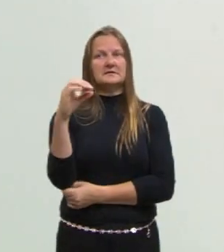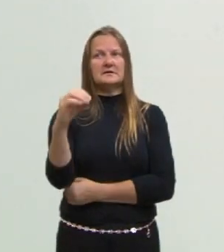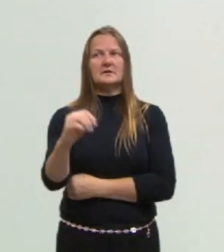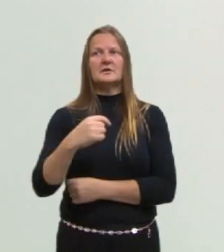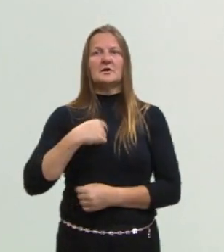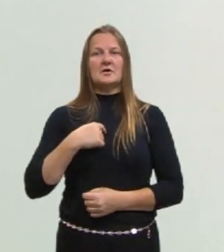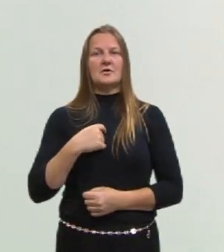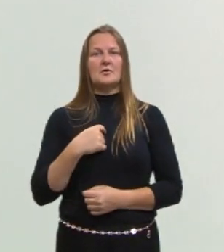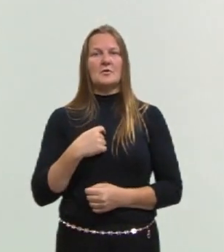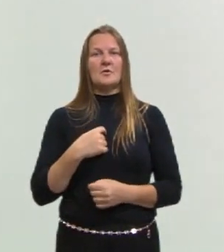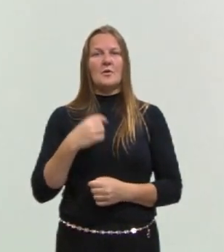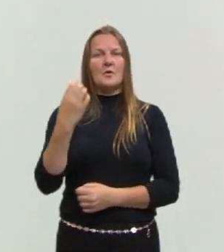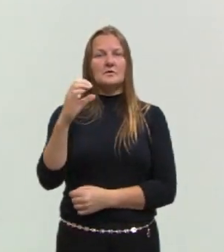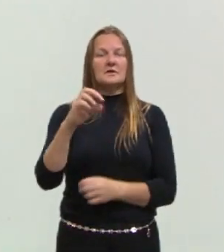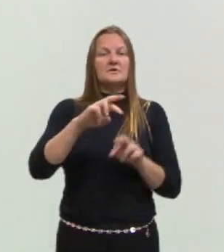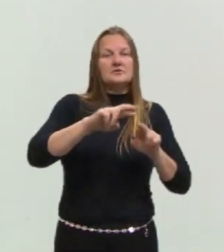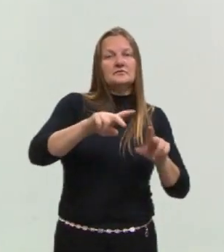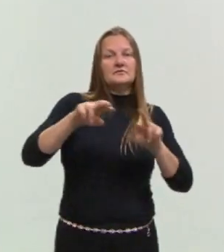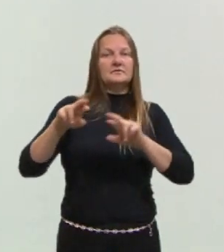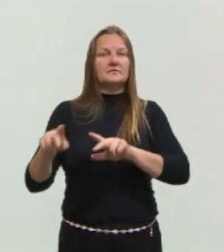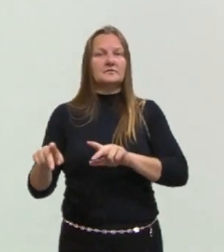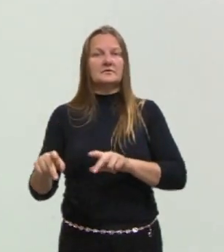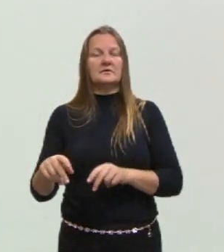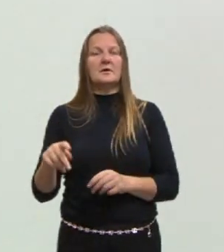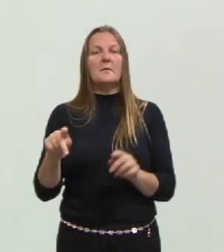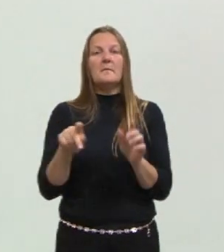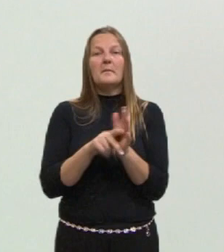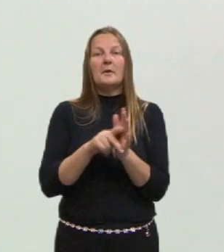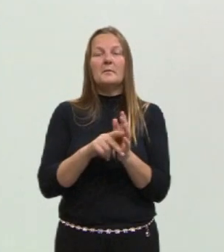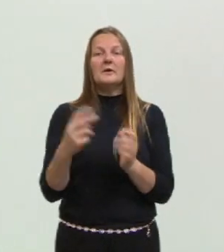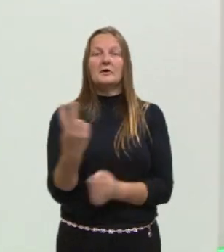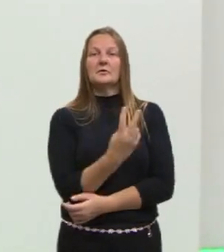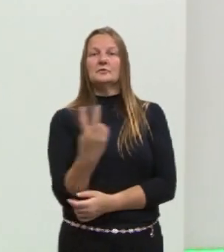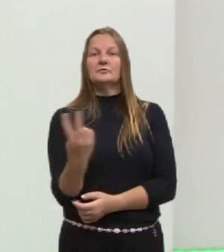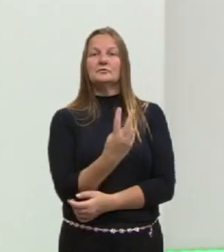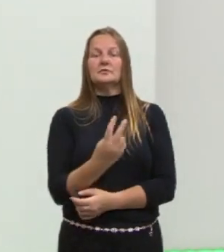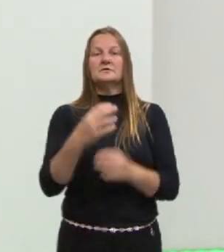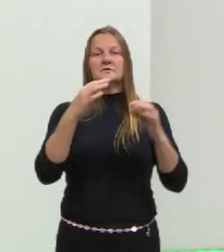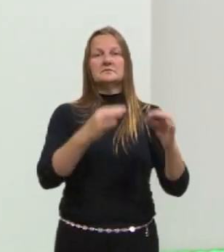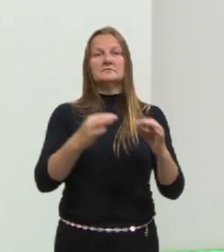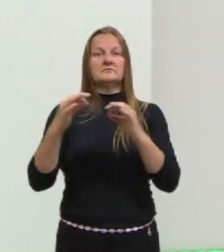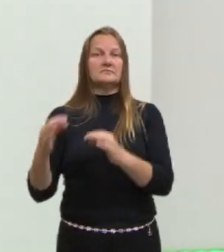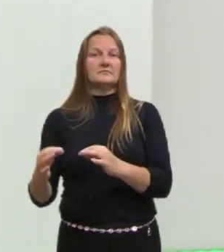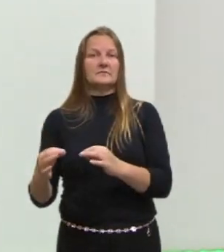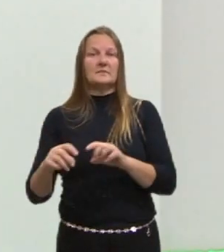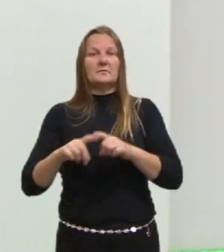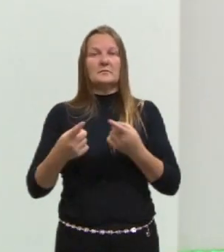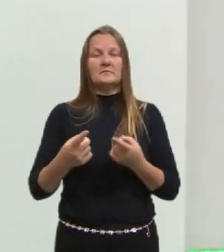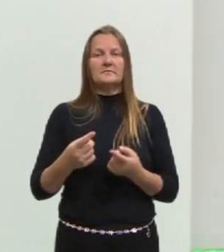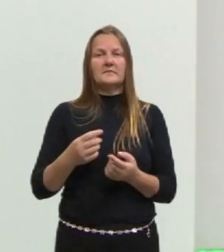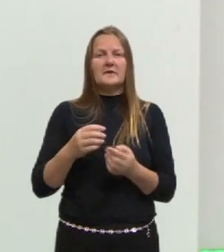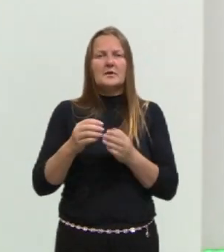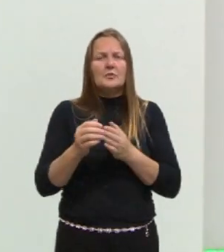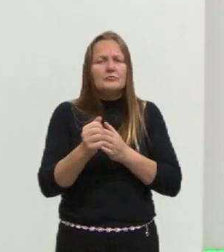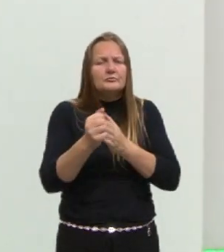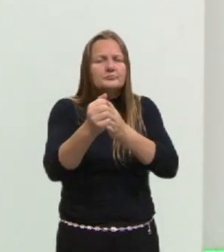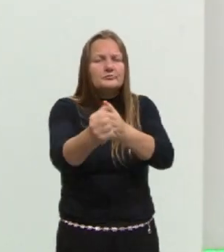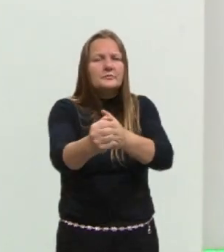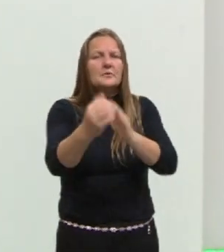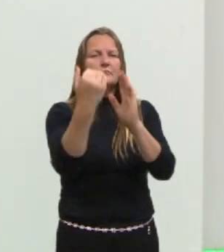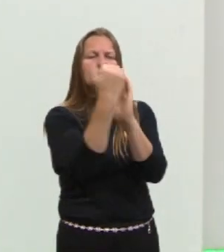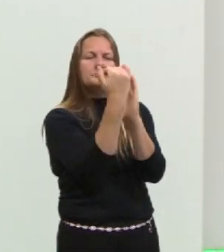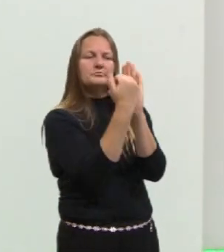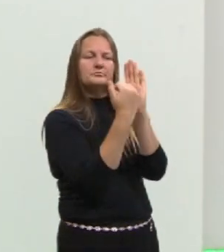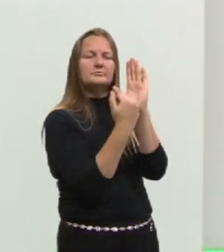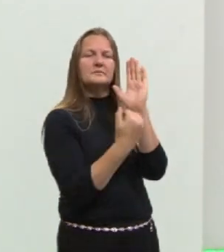eu sou, a minha ciência é diferente da ciência da Larissa, que ambas não estão certas, não. Né? Seguindo ali o passo a passo de